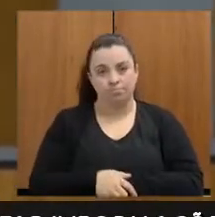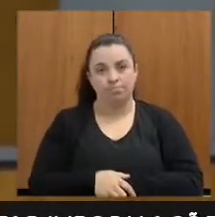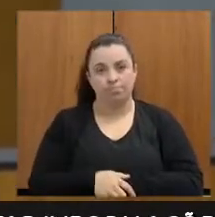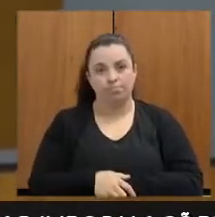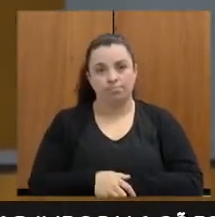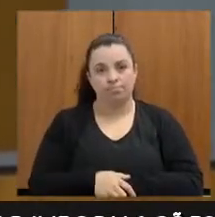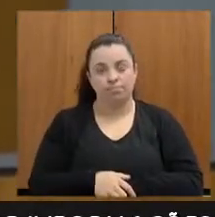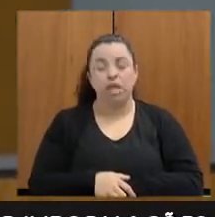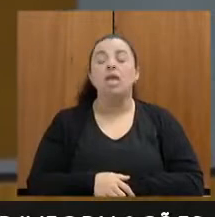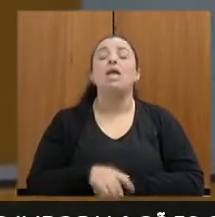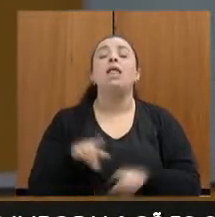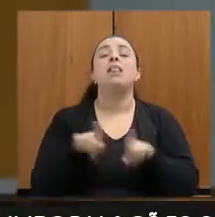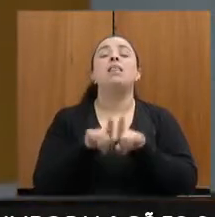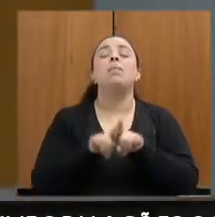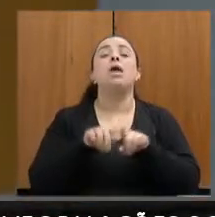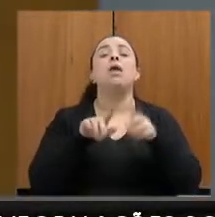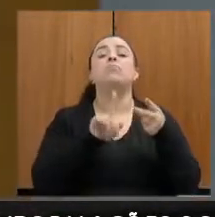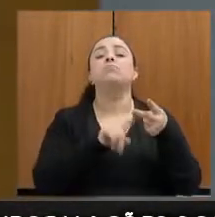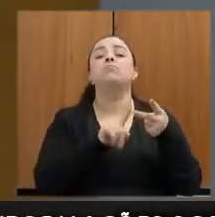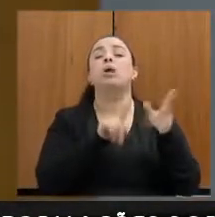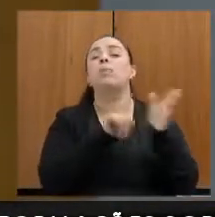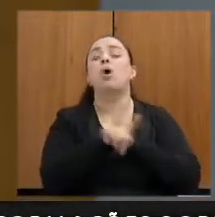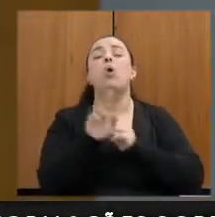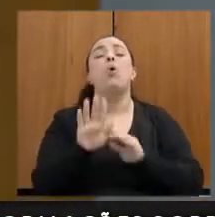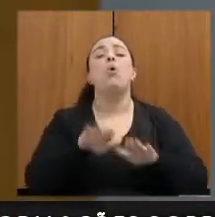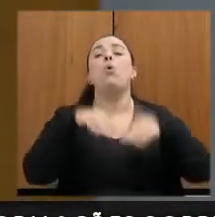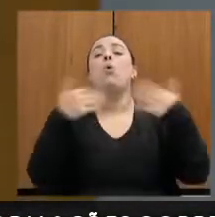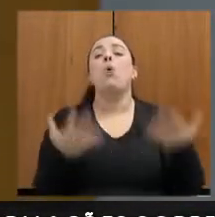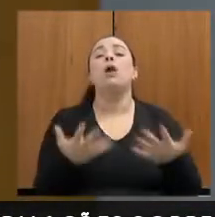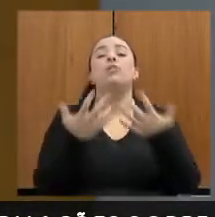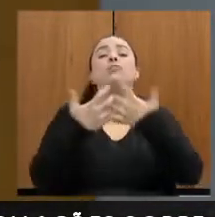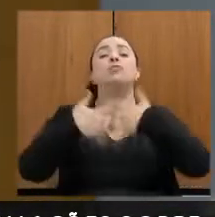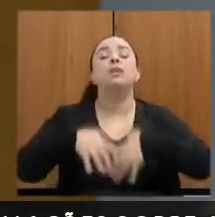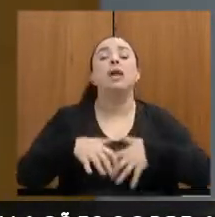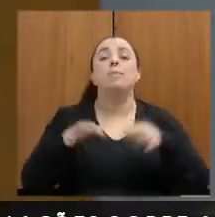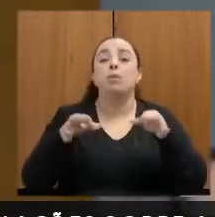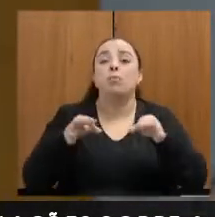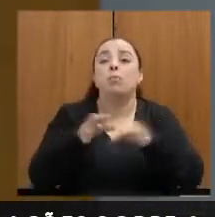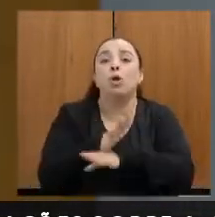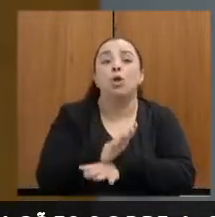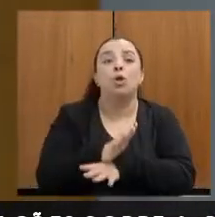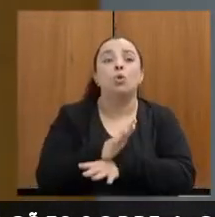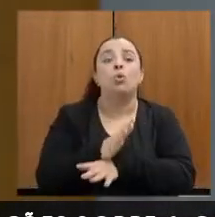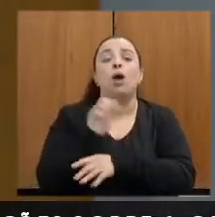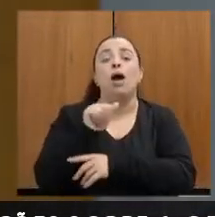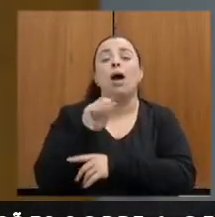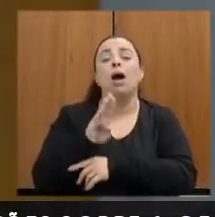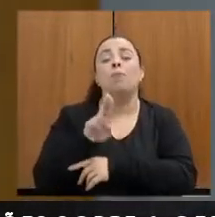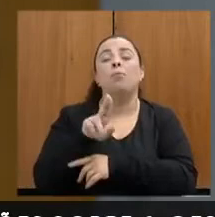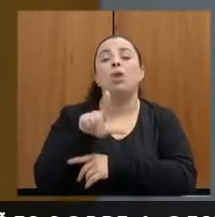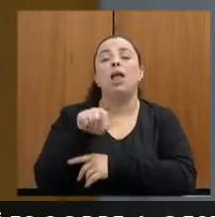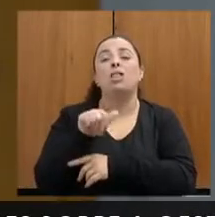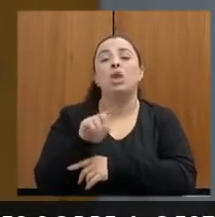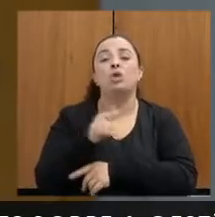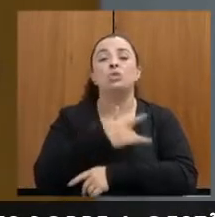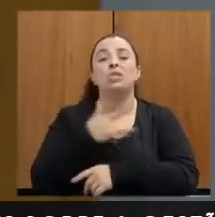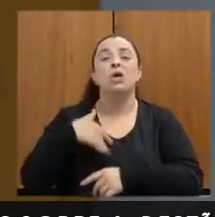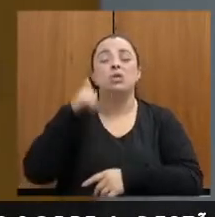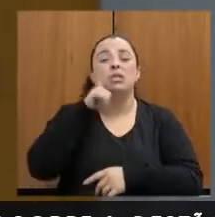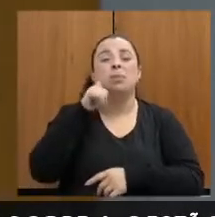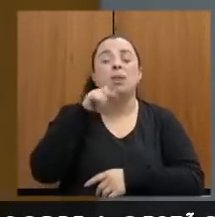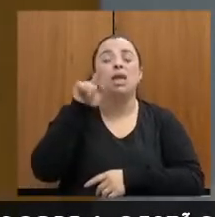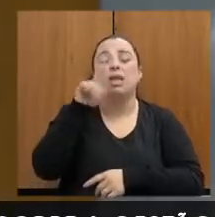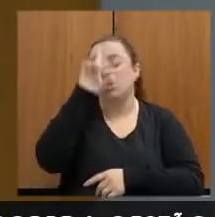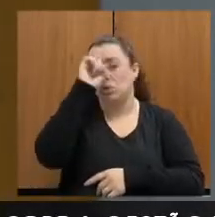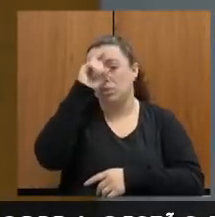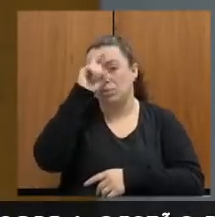quando teremos o funcionamento na sua integridade do ambulatório de saúde da mulher também no Hospital Júlia Kubitschek